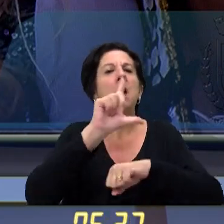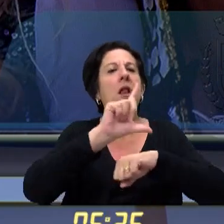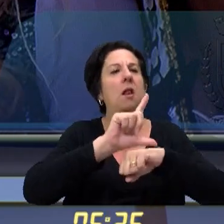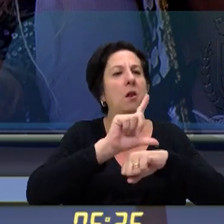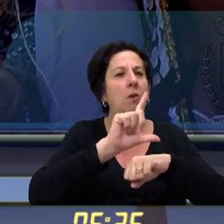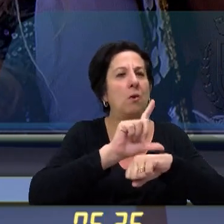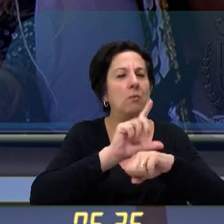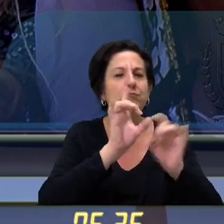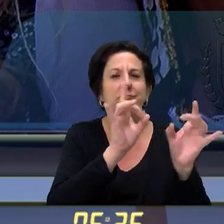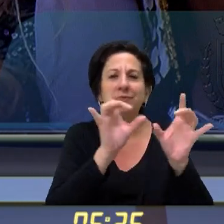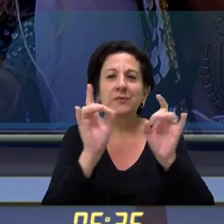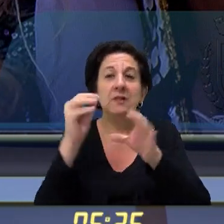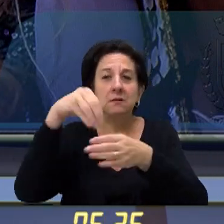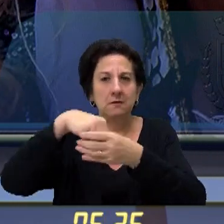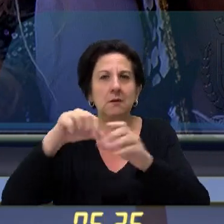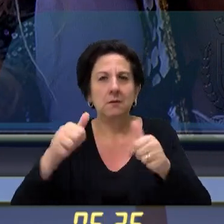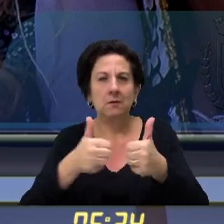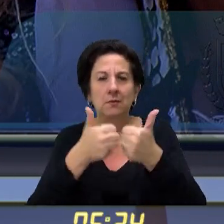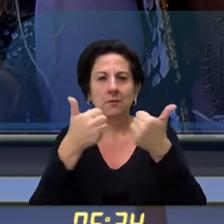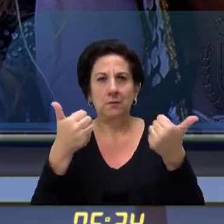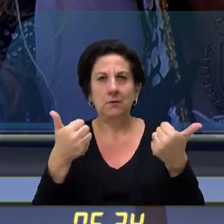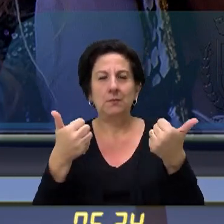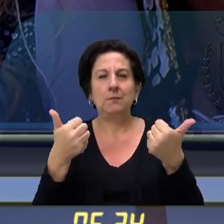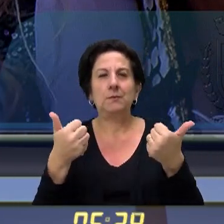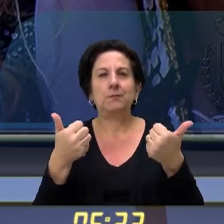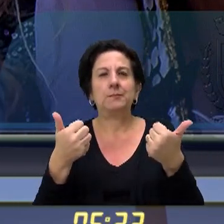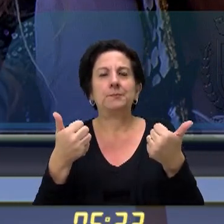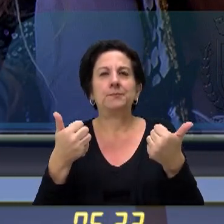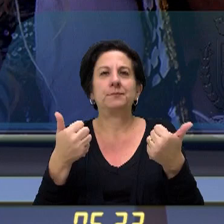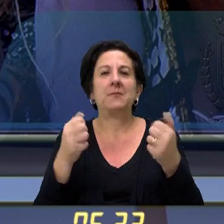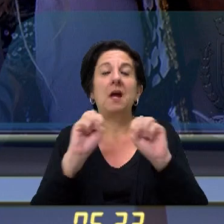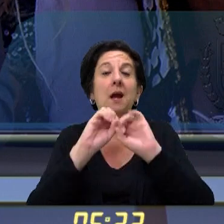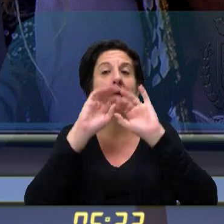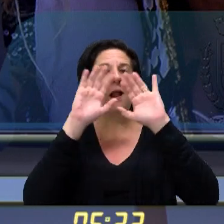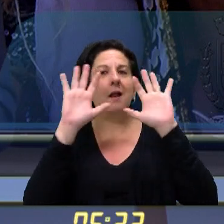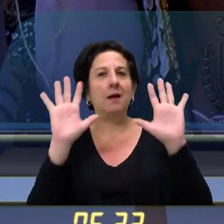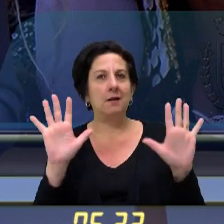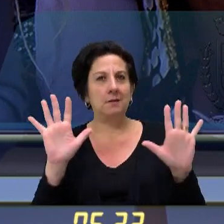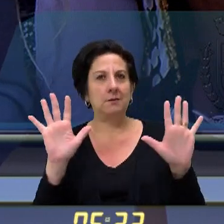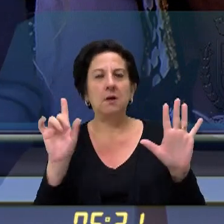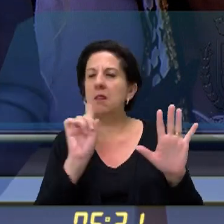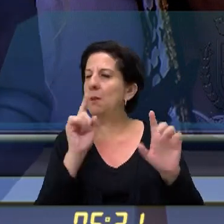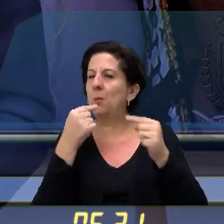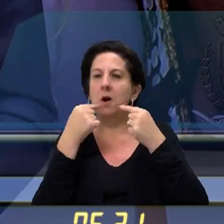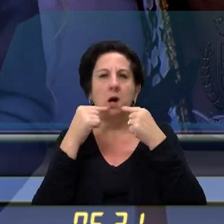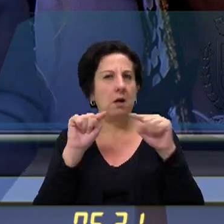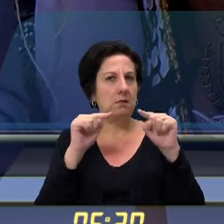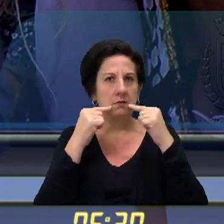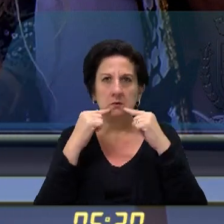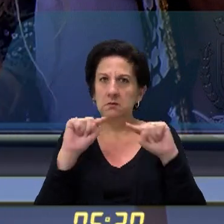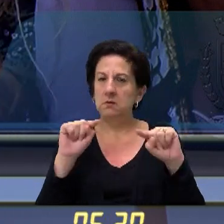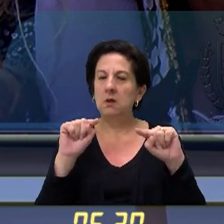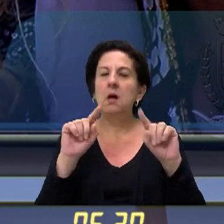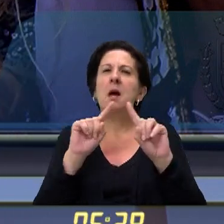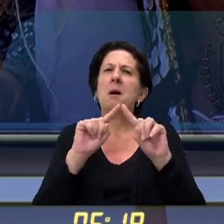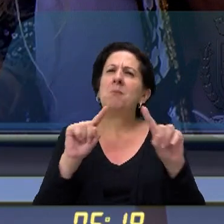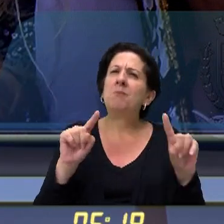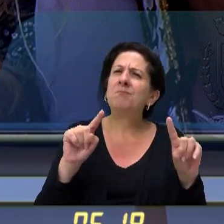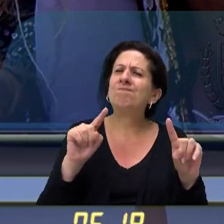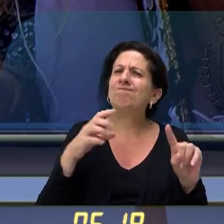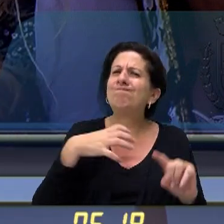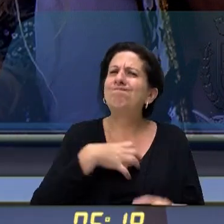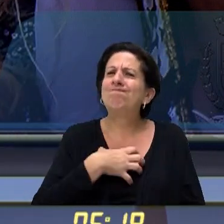expositores, ficamos aqui, e quero deixar bem claro que não é então de crítica, mas ficamos um